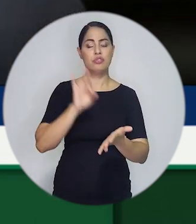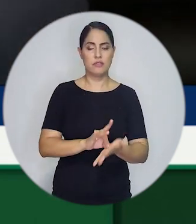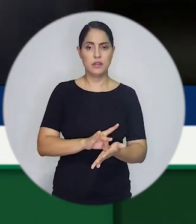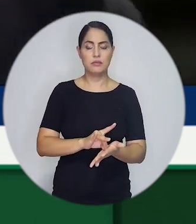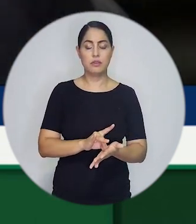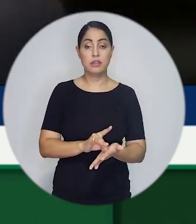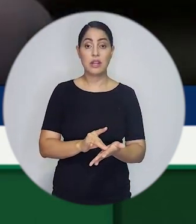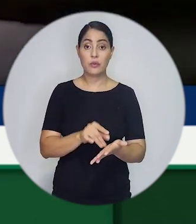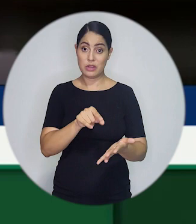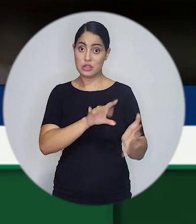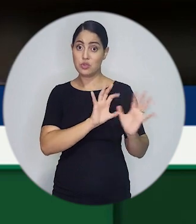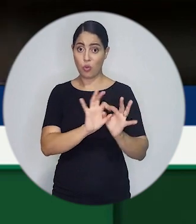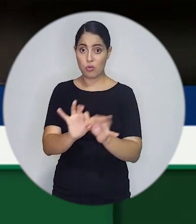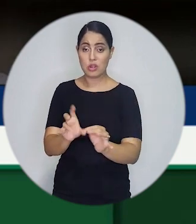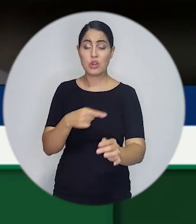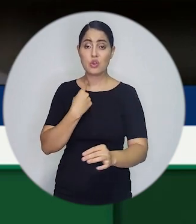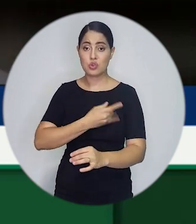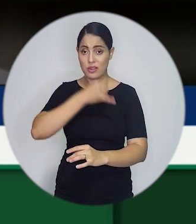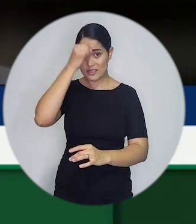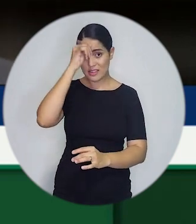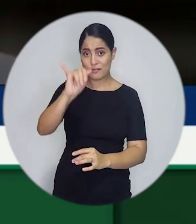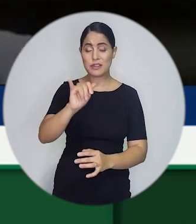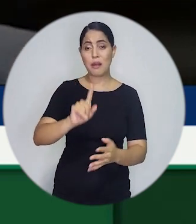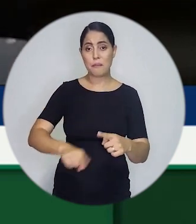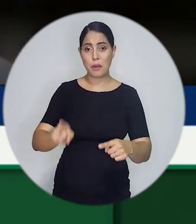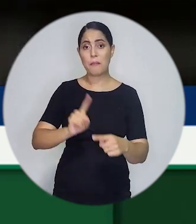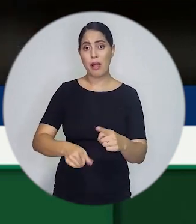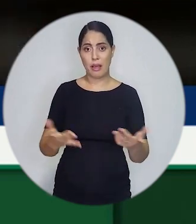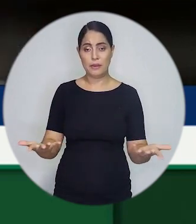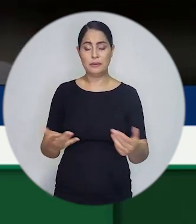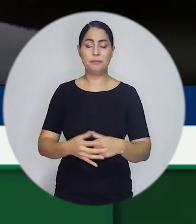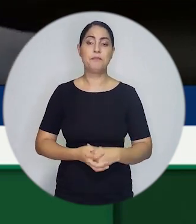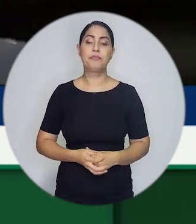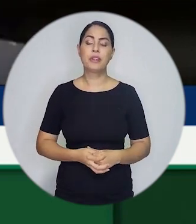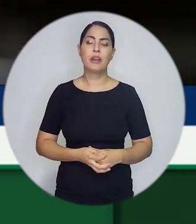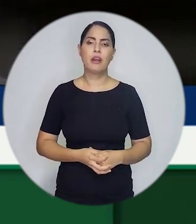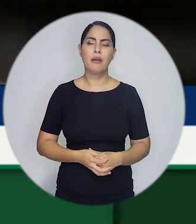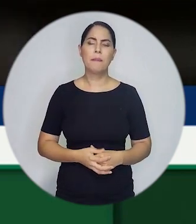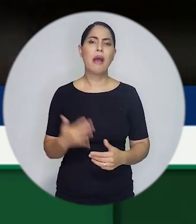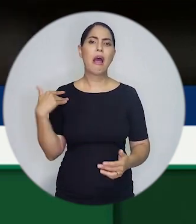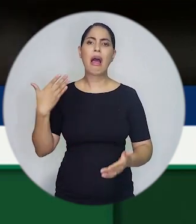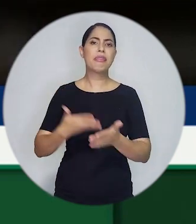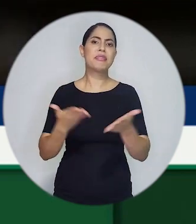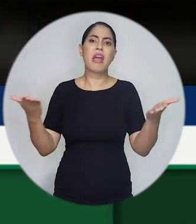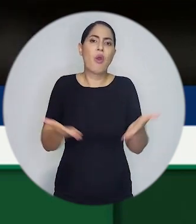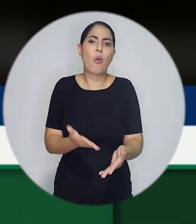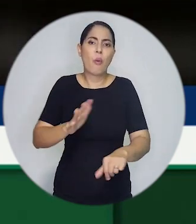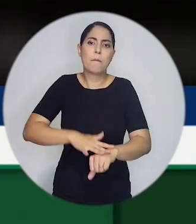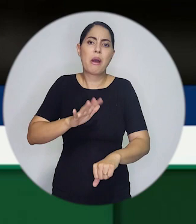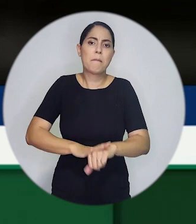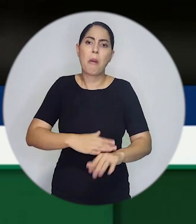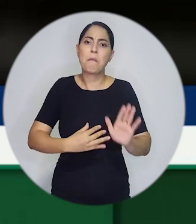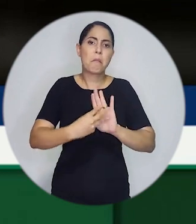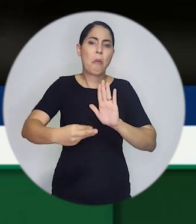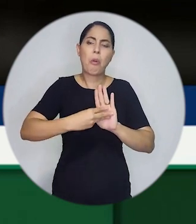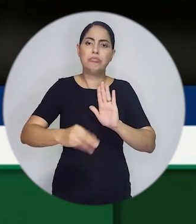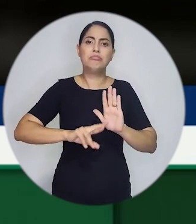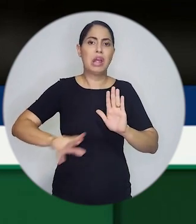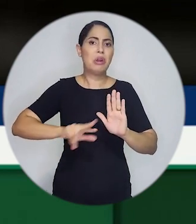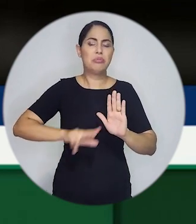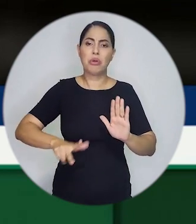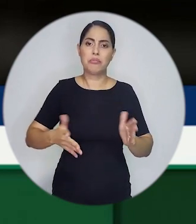arrecadação do tributo. Com isso, nós evitaríamos salto no escuro. E é preciso lembrar que até hoje não existe um